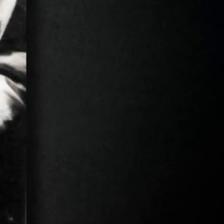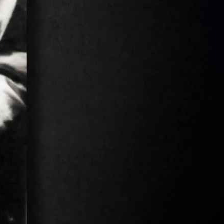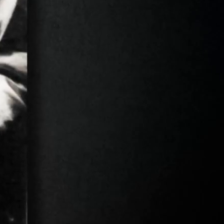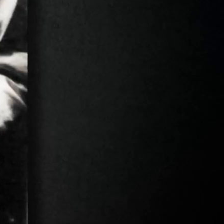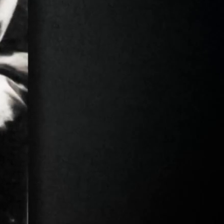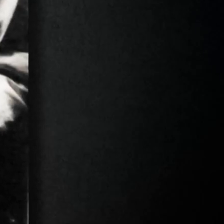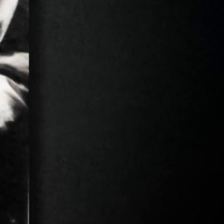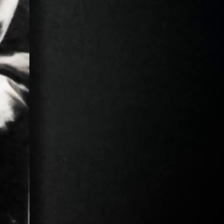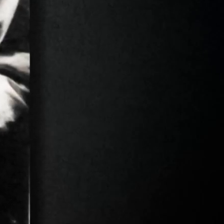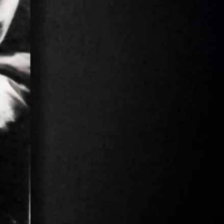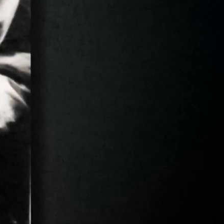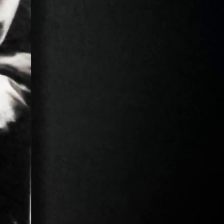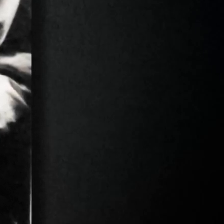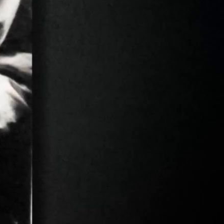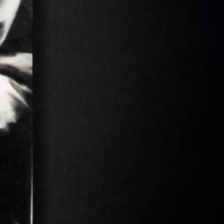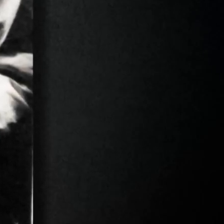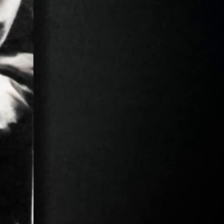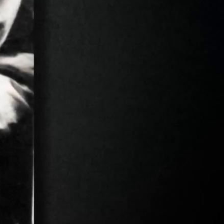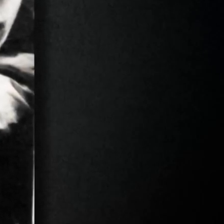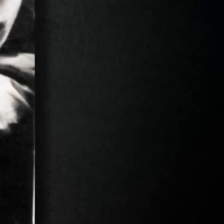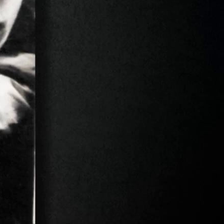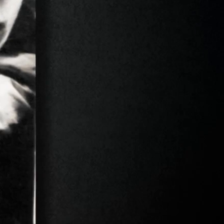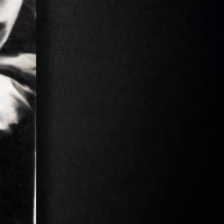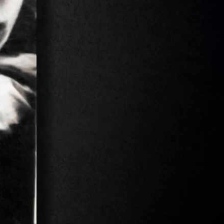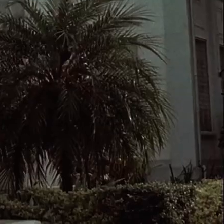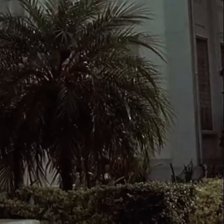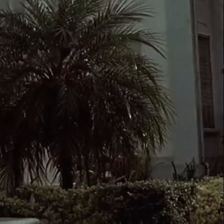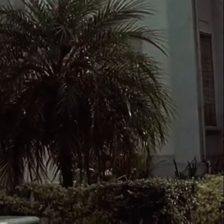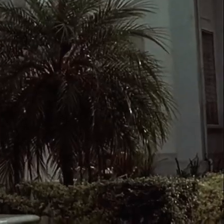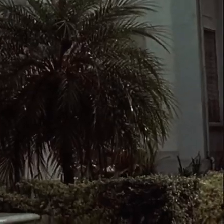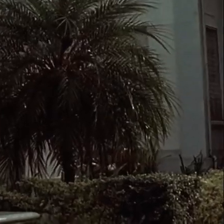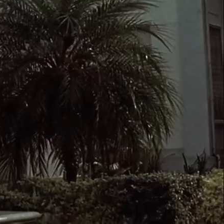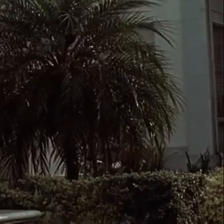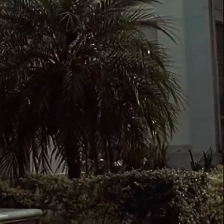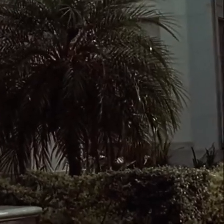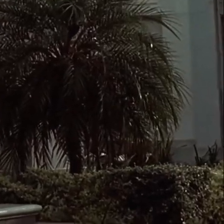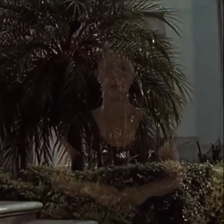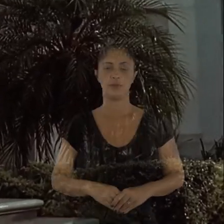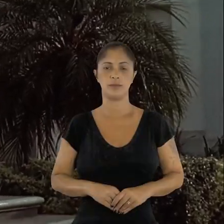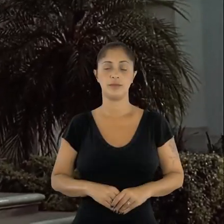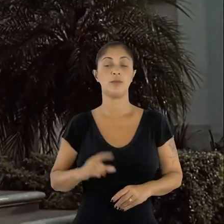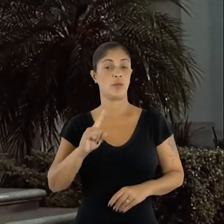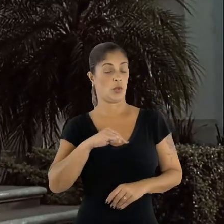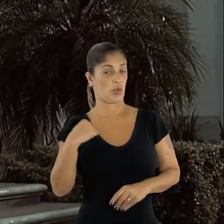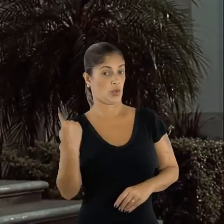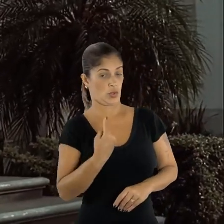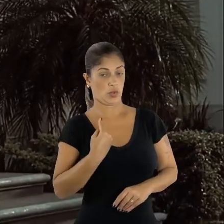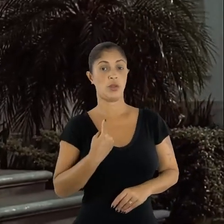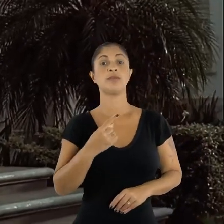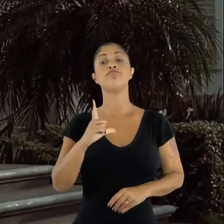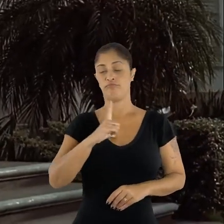frades reunidos. 3 frades seguram instrumentos. Parede de uma igreja, fora padres comunistas. Filme Batismo Nós de fomos Sangue.